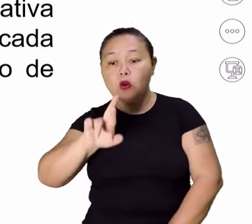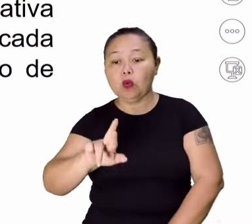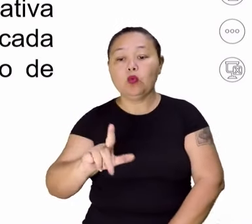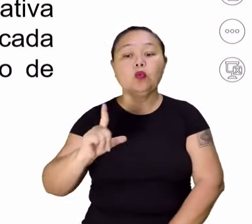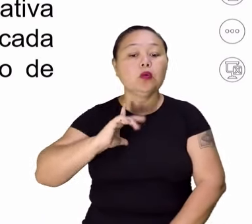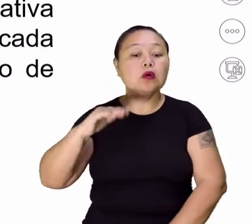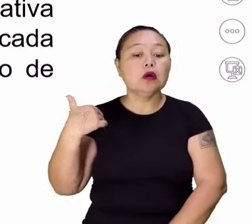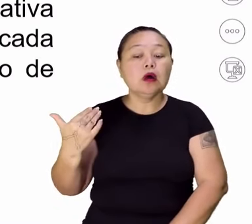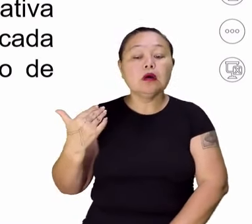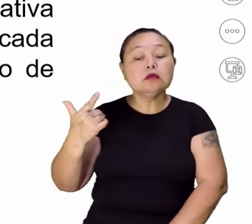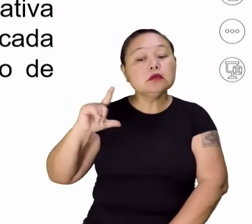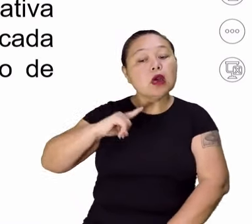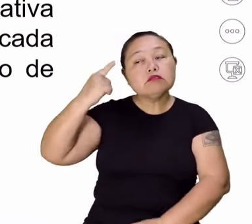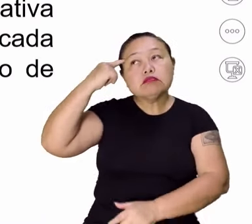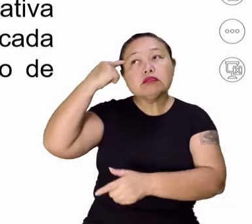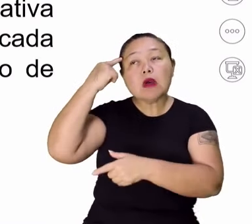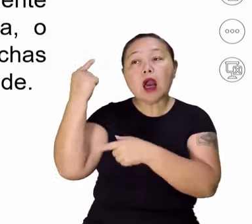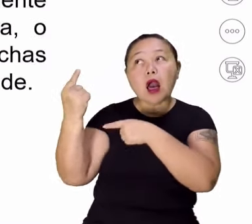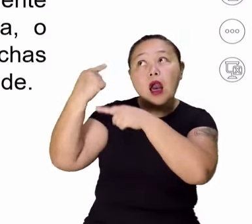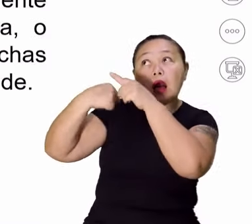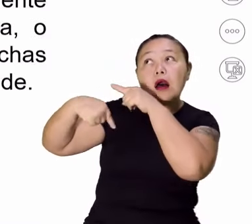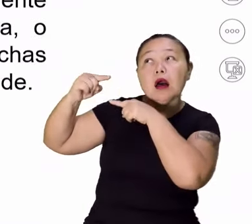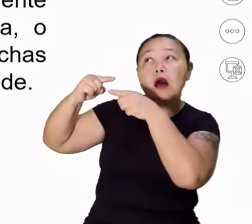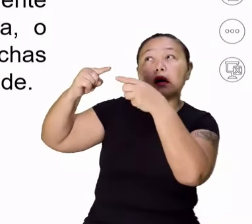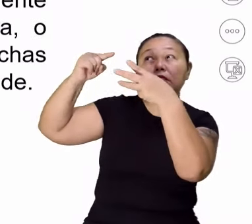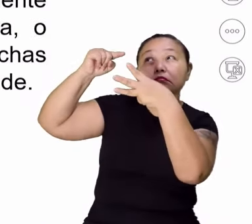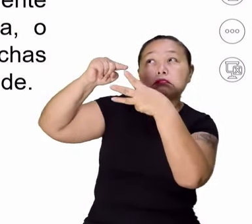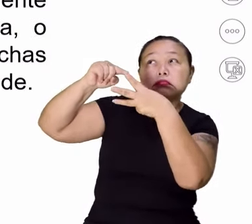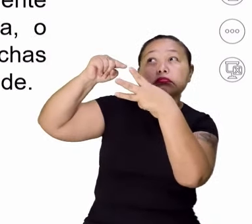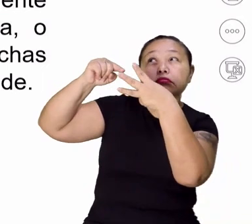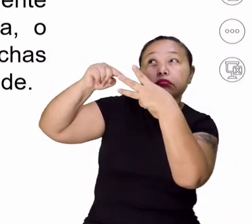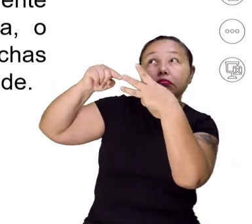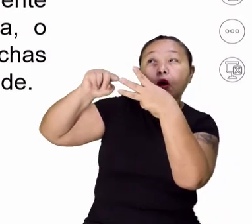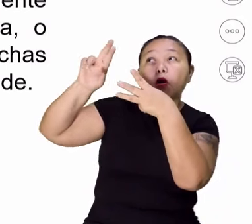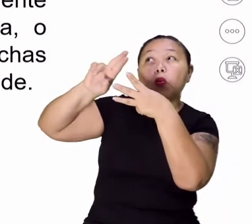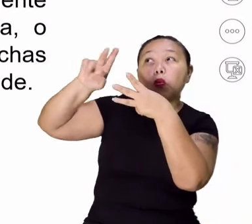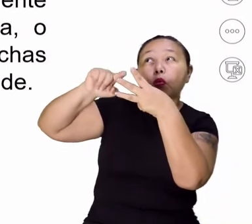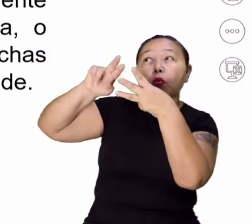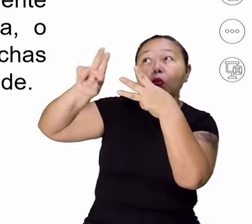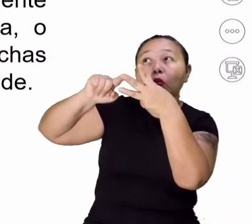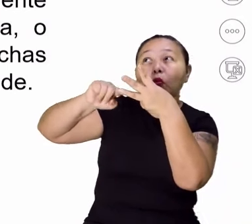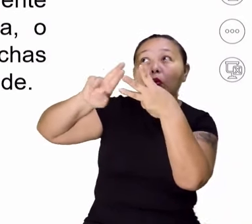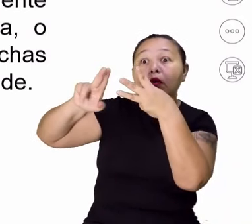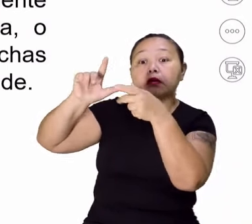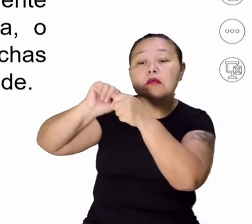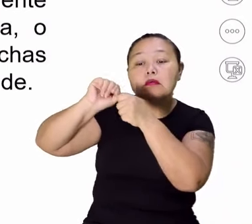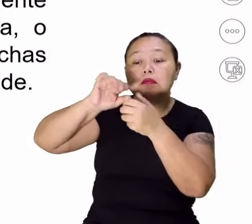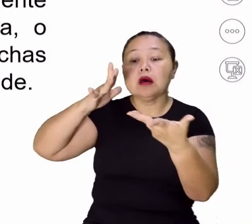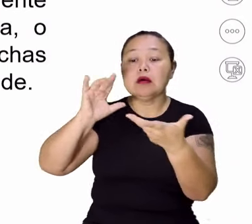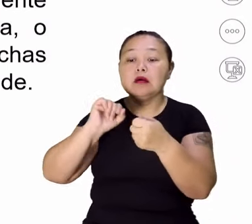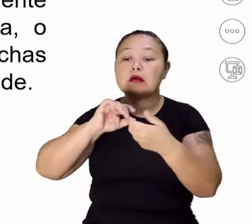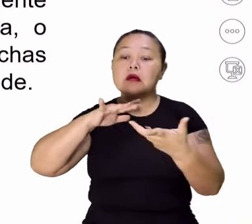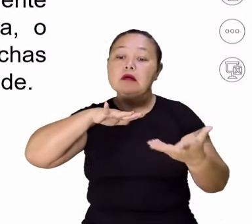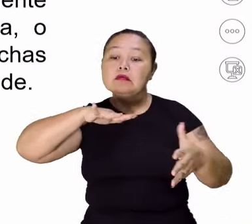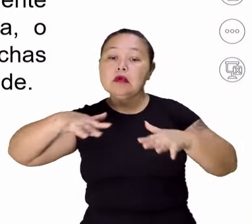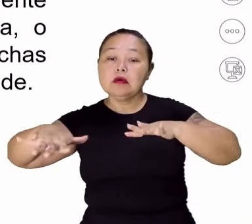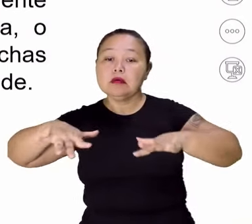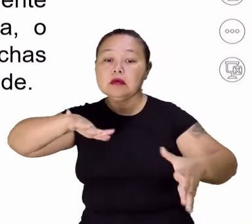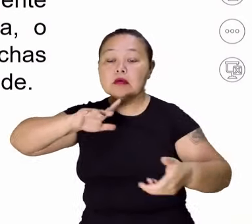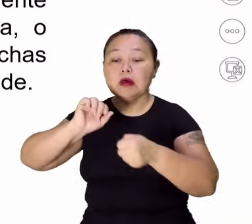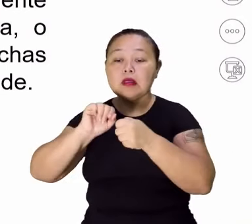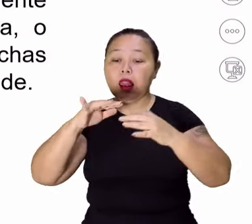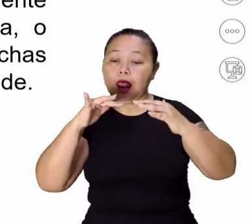Então, a gente tem que ir lá, desce, identificar... Cada um, né? Então, aqui, quando fala de movimentação de massa fluida, está falando o